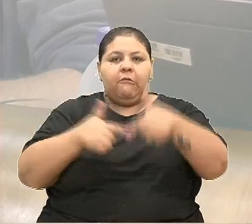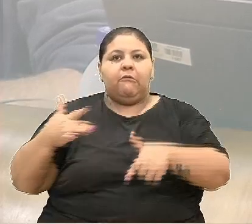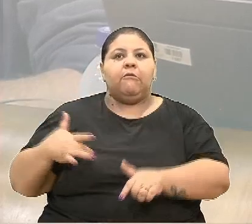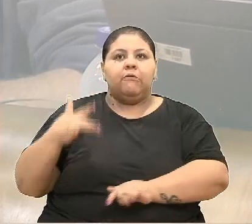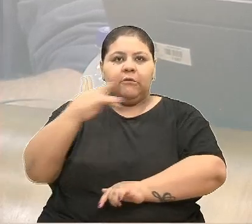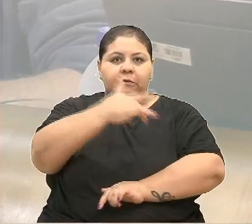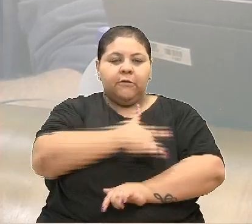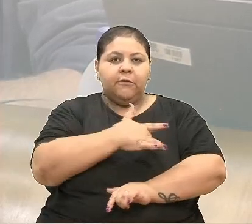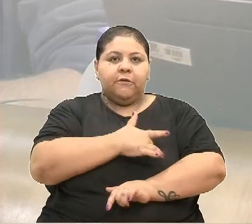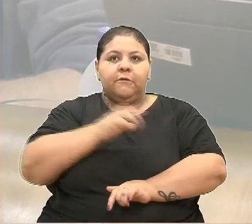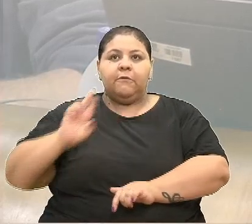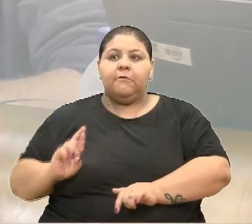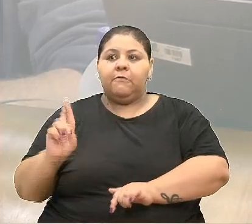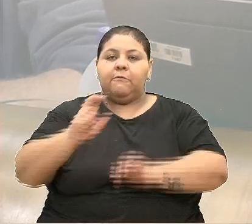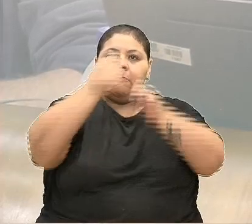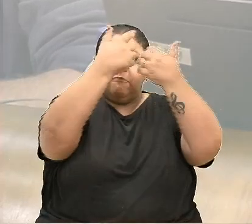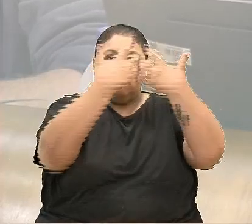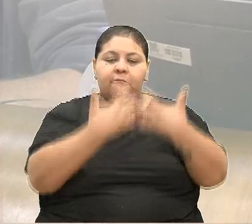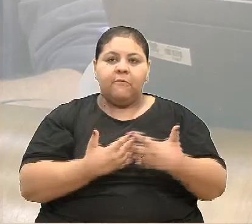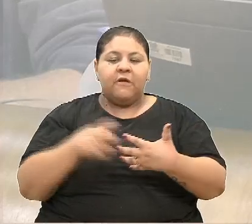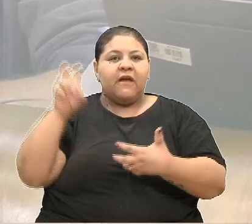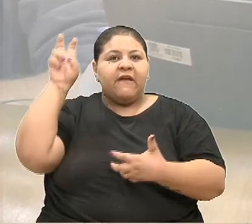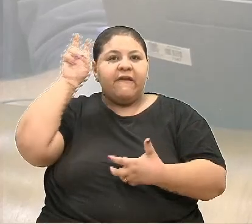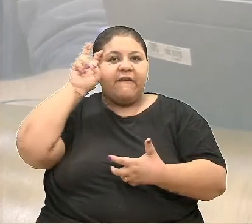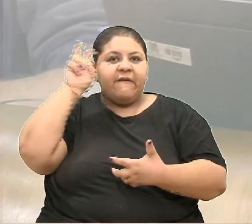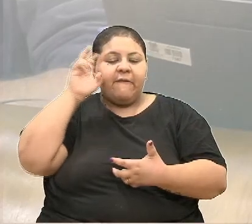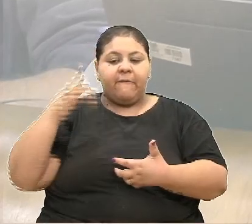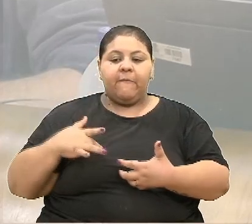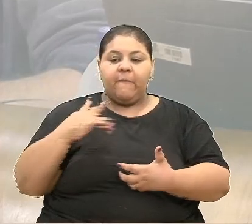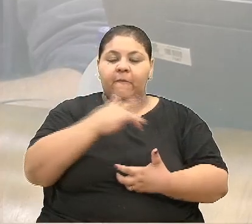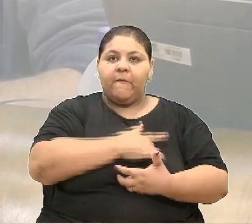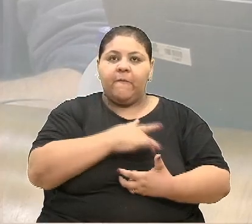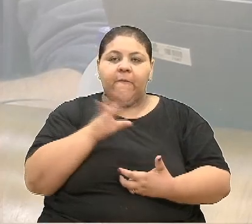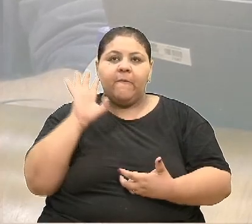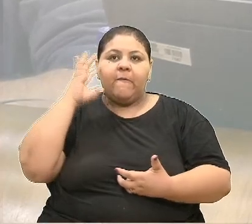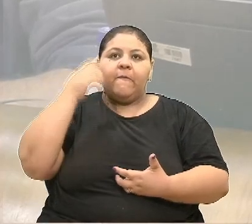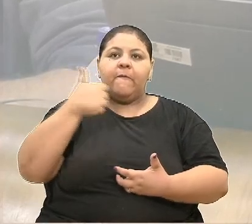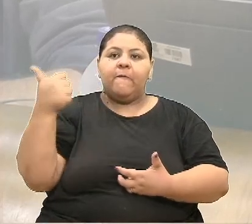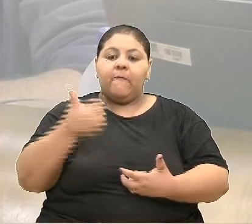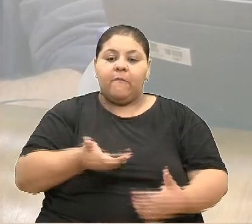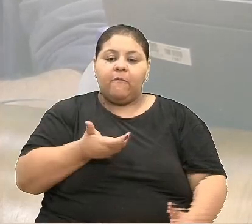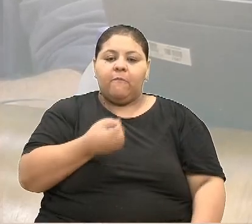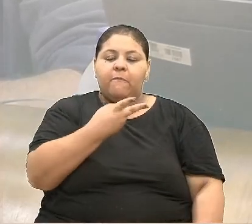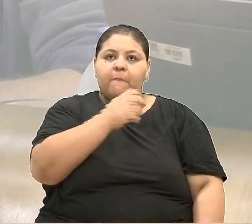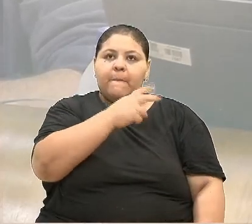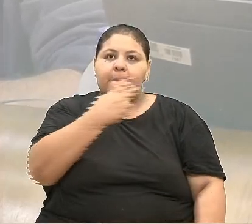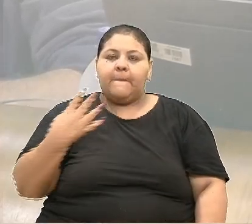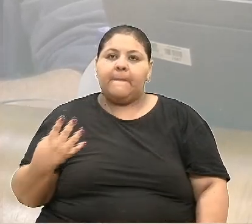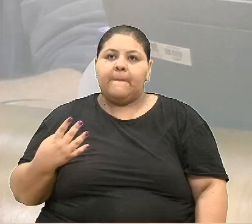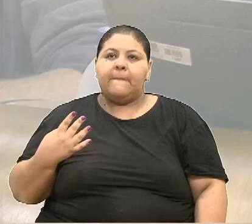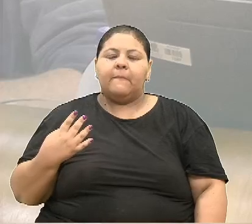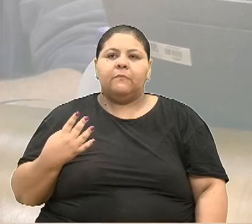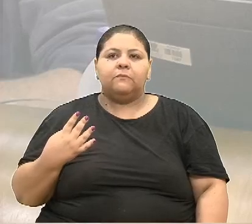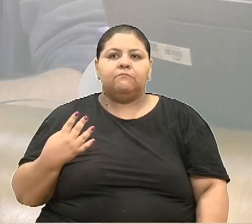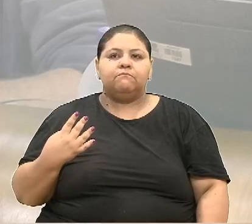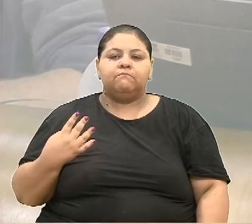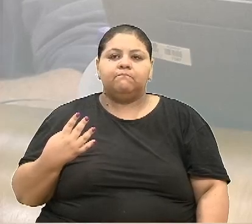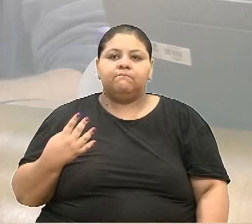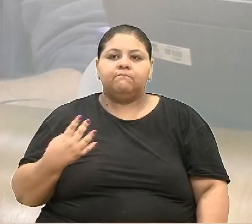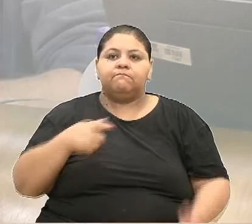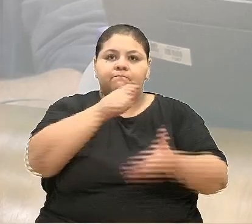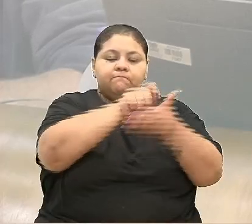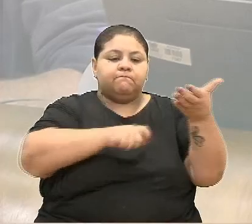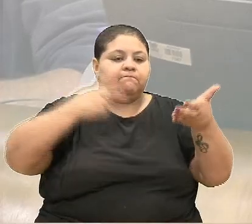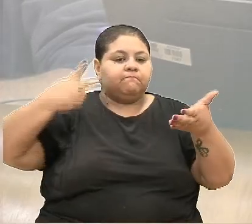Schauren falará sobre a Quinta-feira de Saúde e Bem-Estar, que acontece no dia 1º de dezembro de 2024 na Unicesumar. E vem assinado